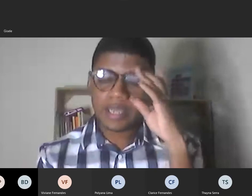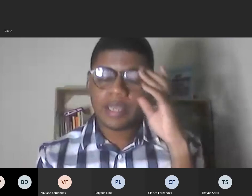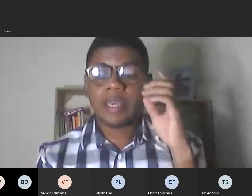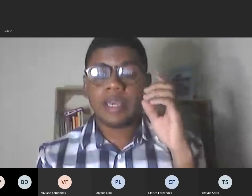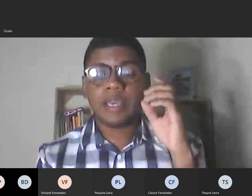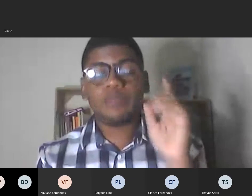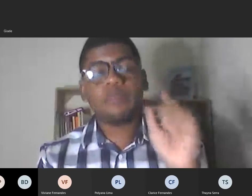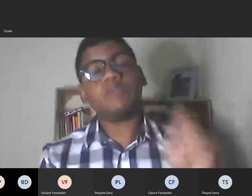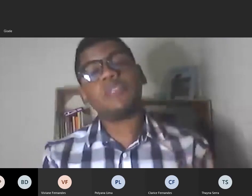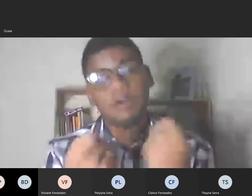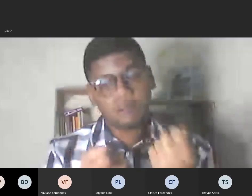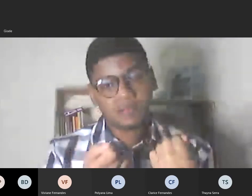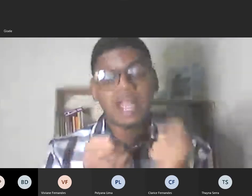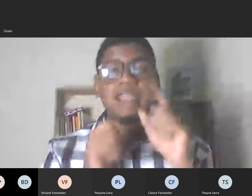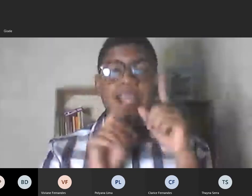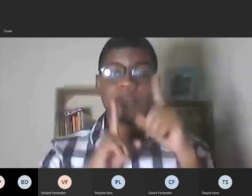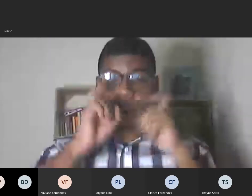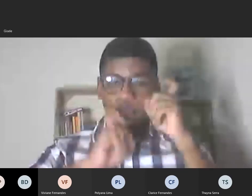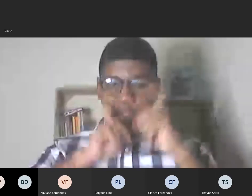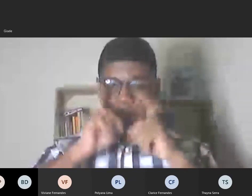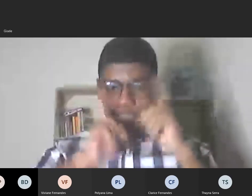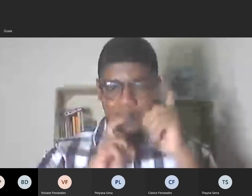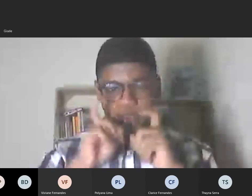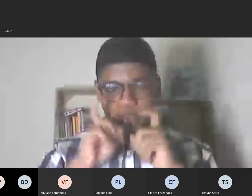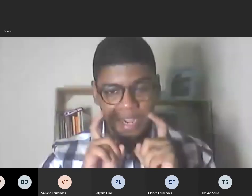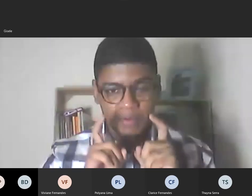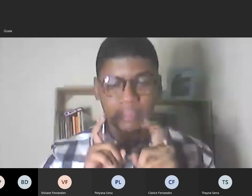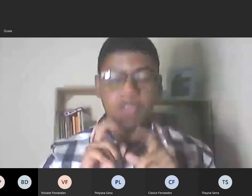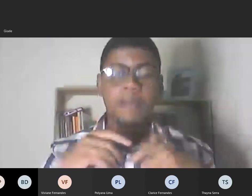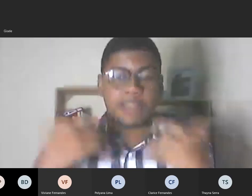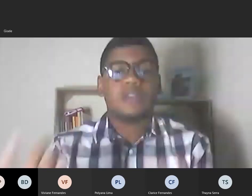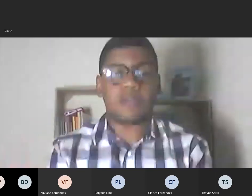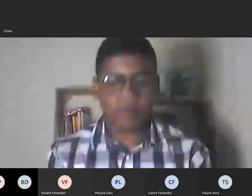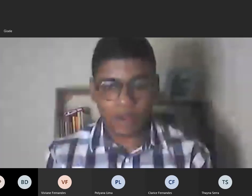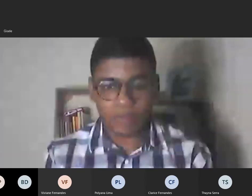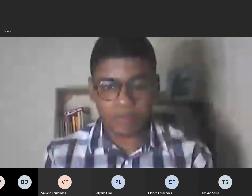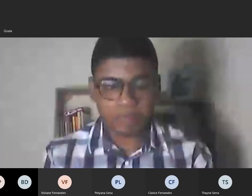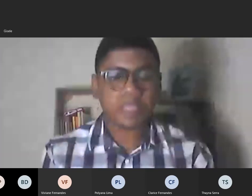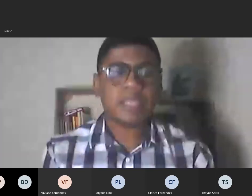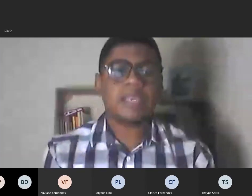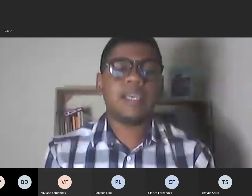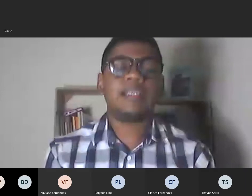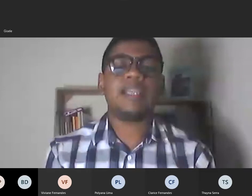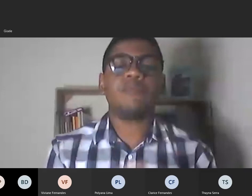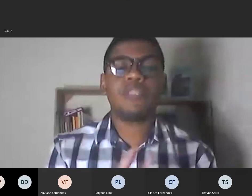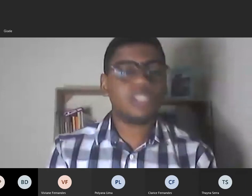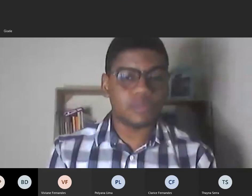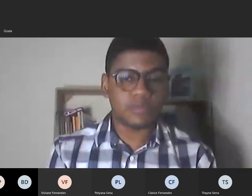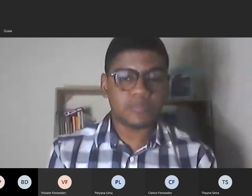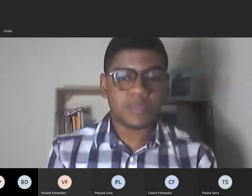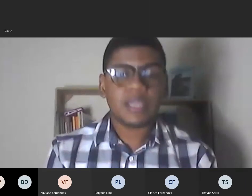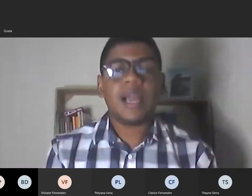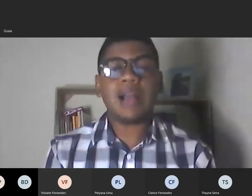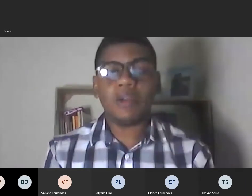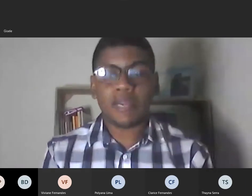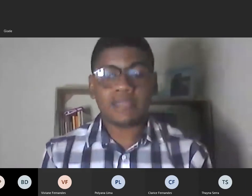que o meu sinal, alinhado à minha expressão facial, que é um parâmetro não manual, ele tem um